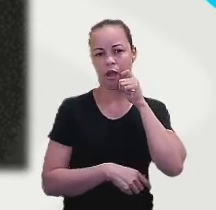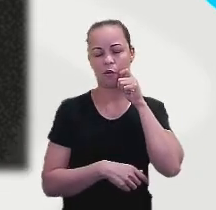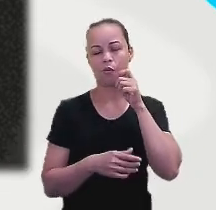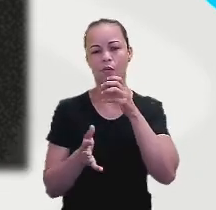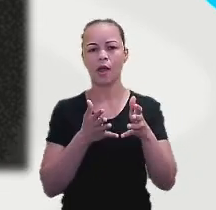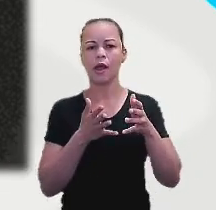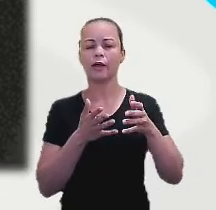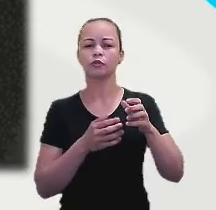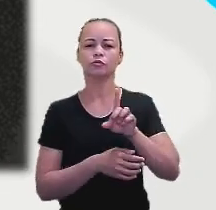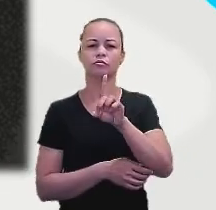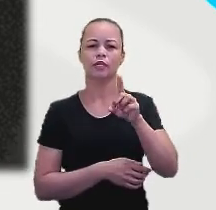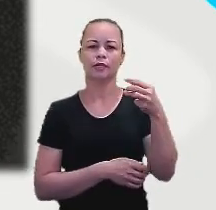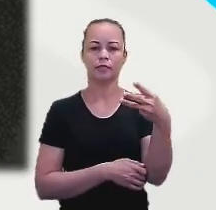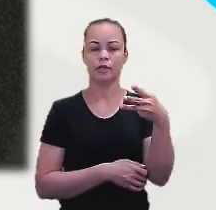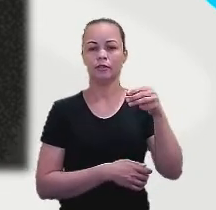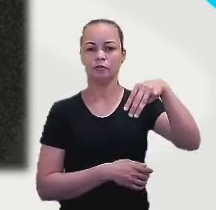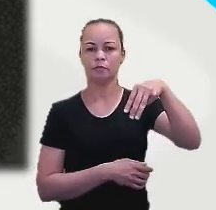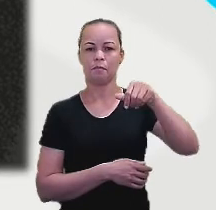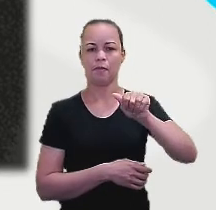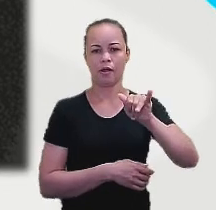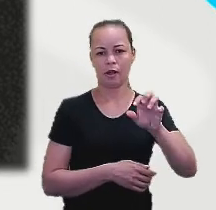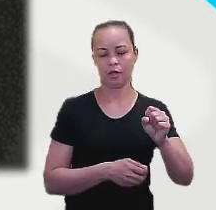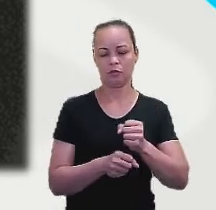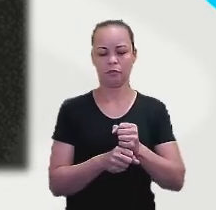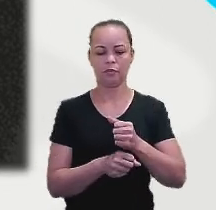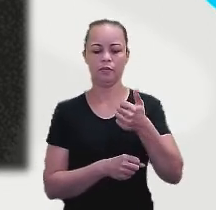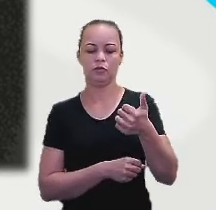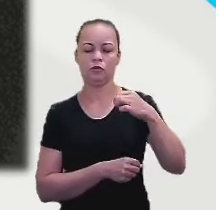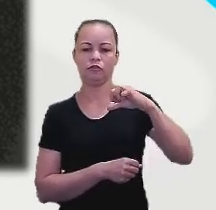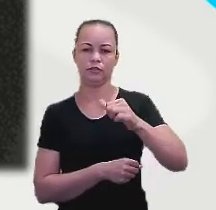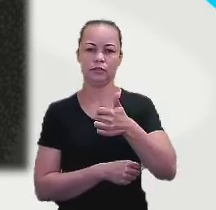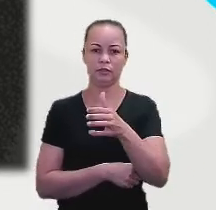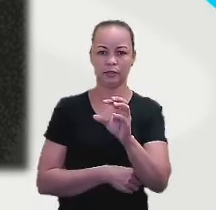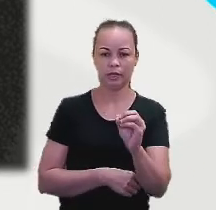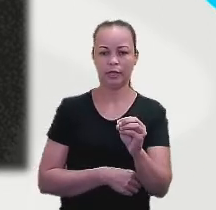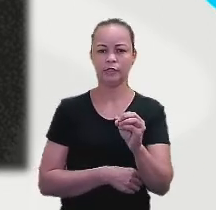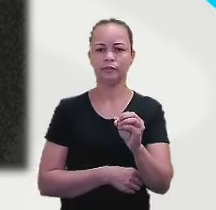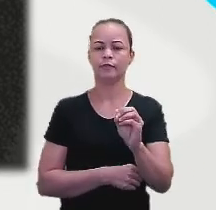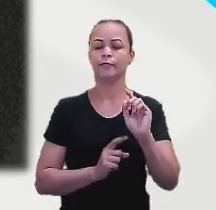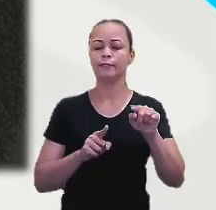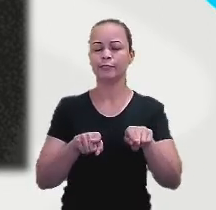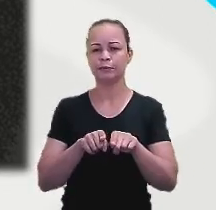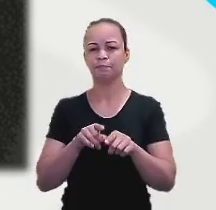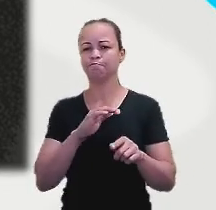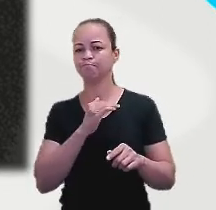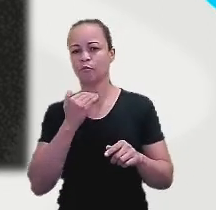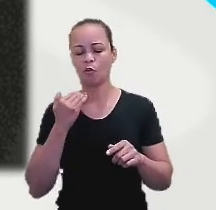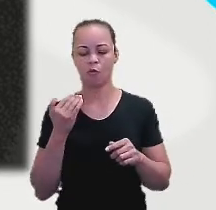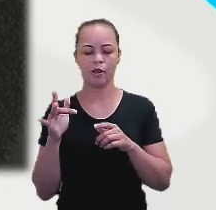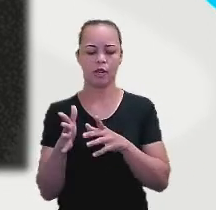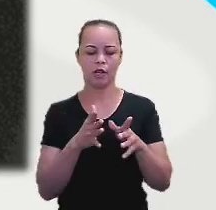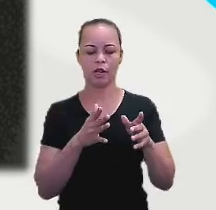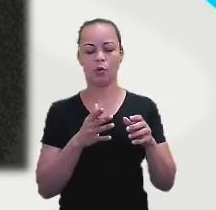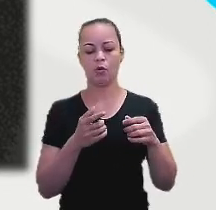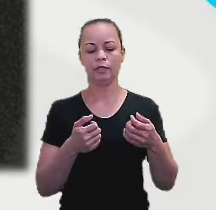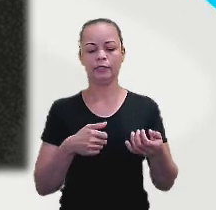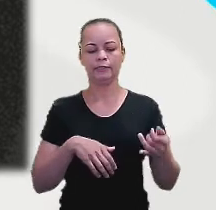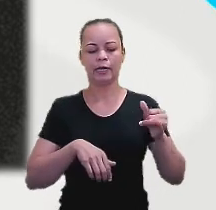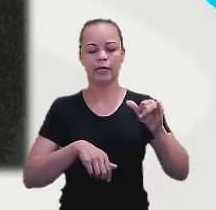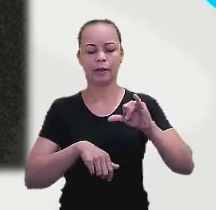de 1910 e faleceu no Rio de Janeiro, capital, em 28 de fevereiro de